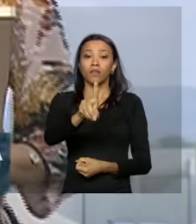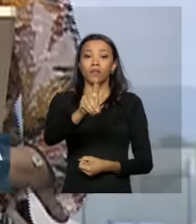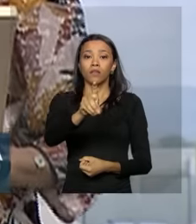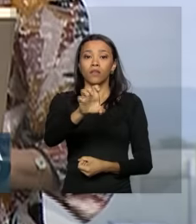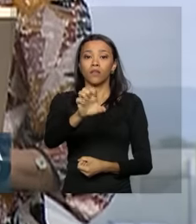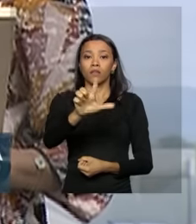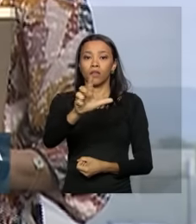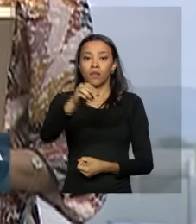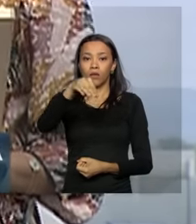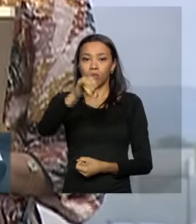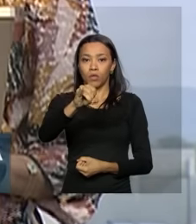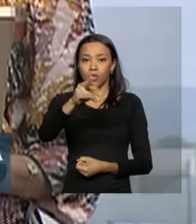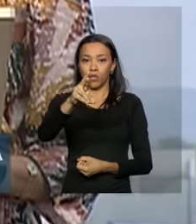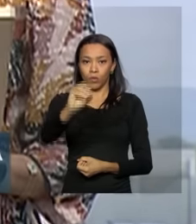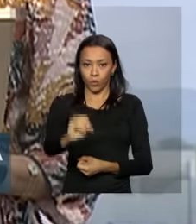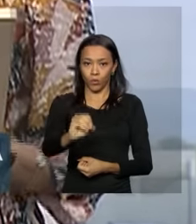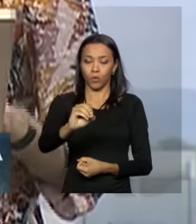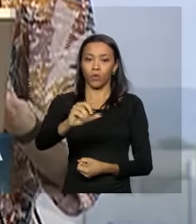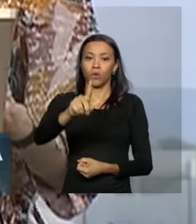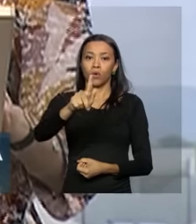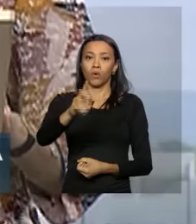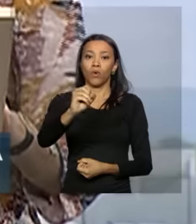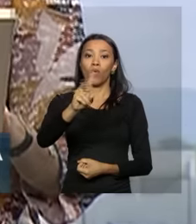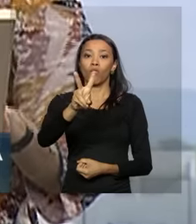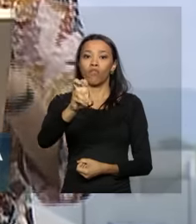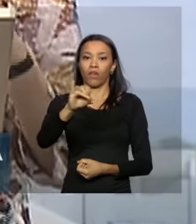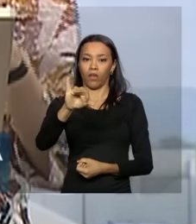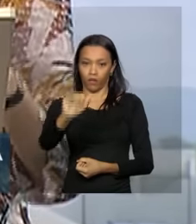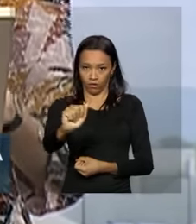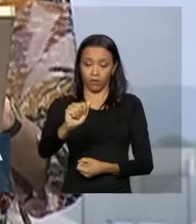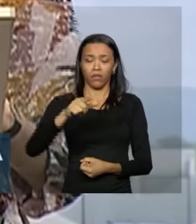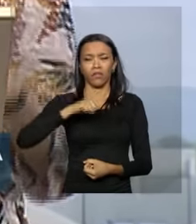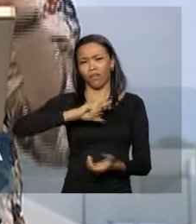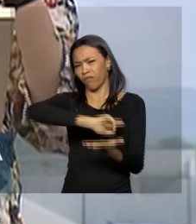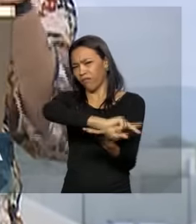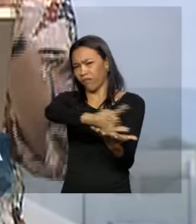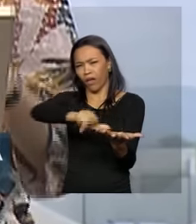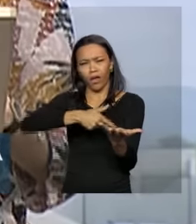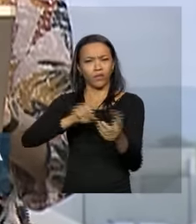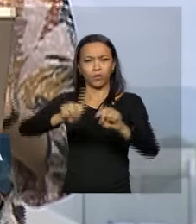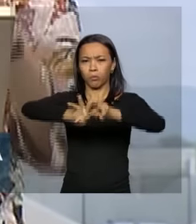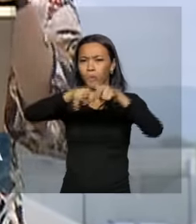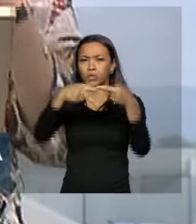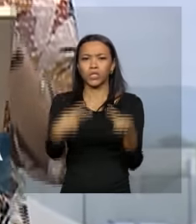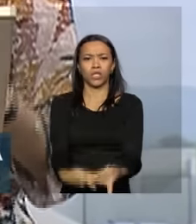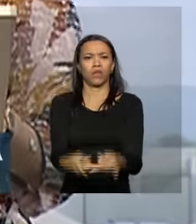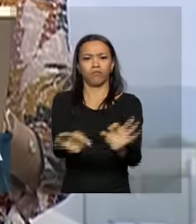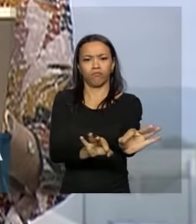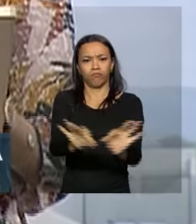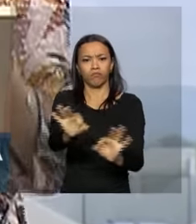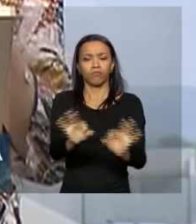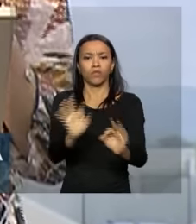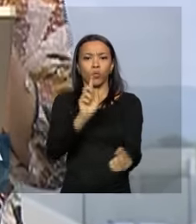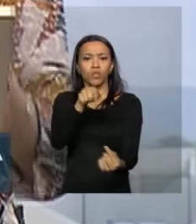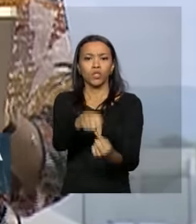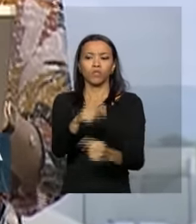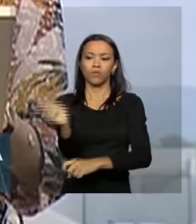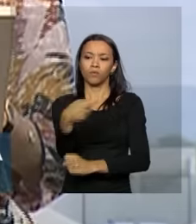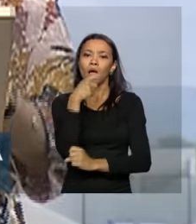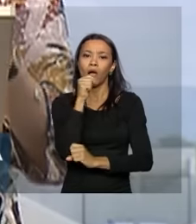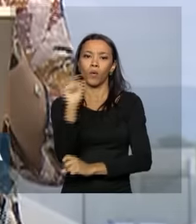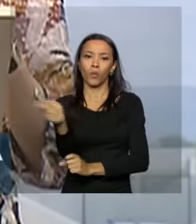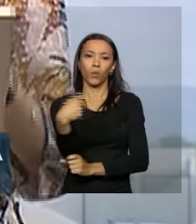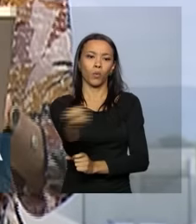Na verdade, tem vários projetos de irrigação associados ao